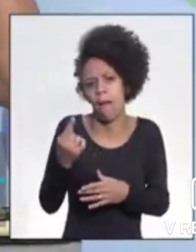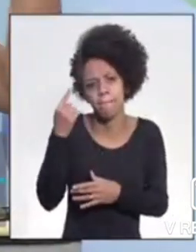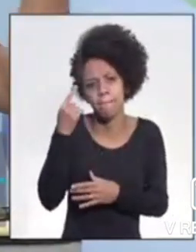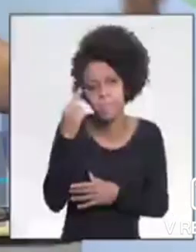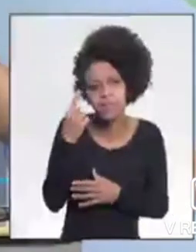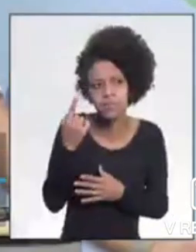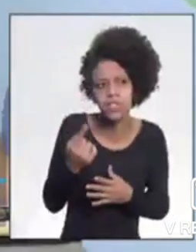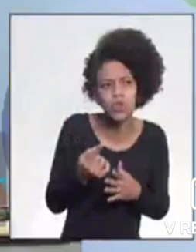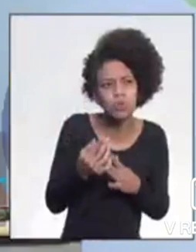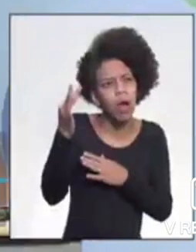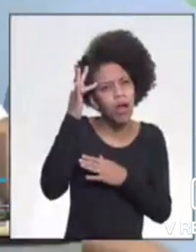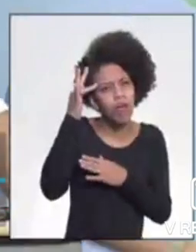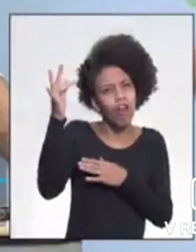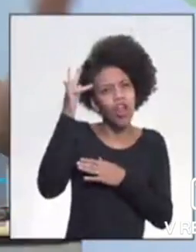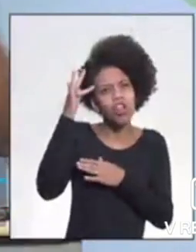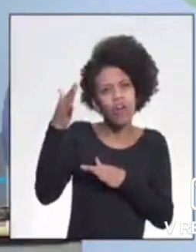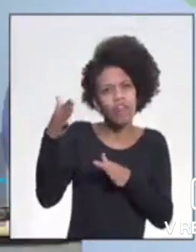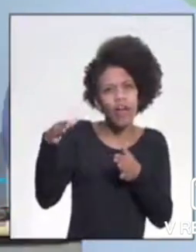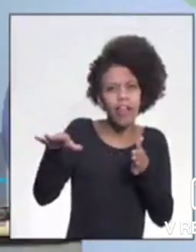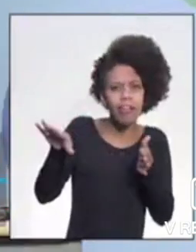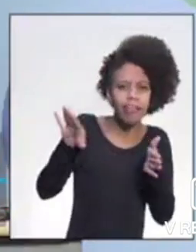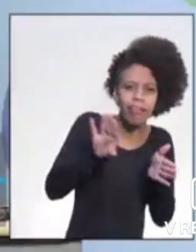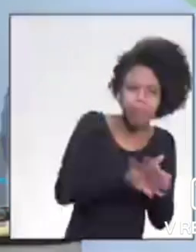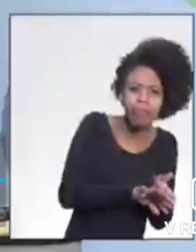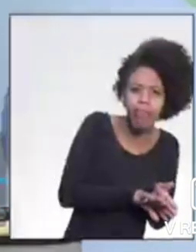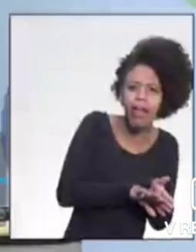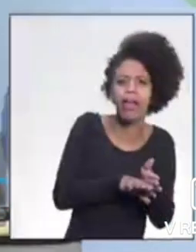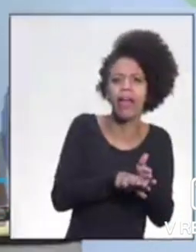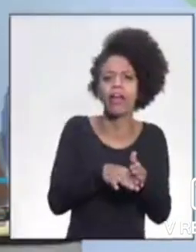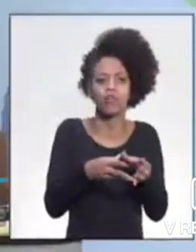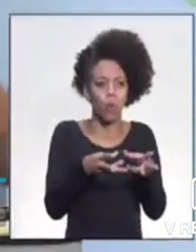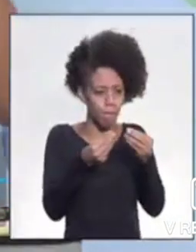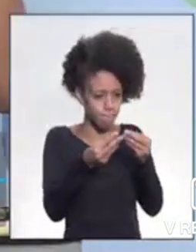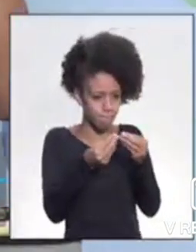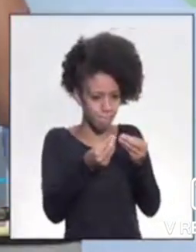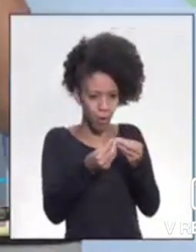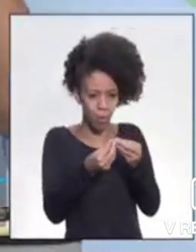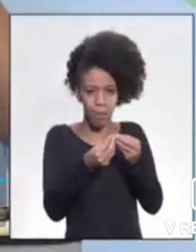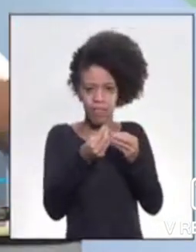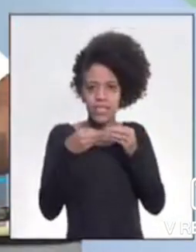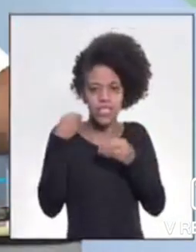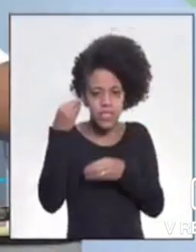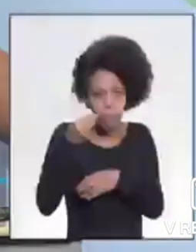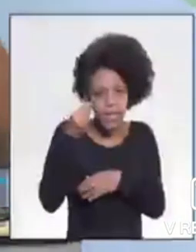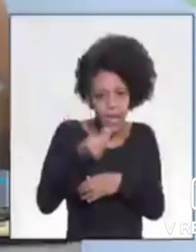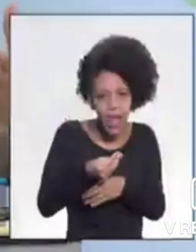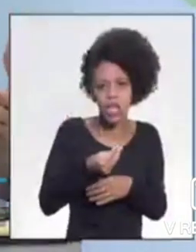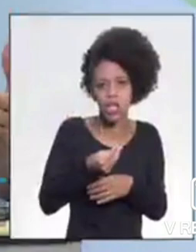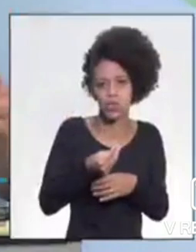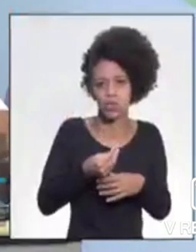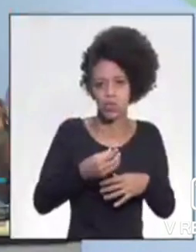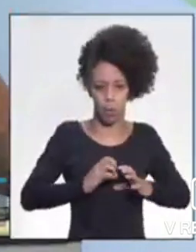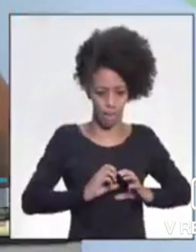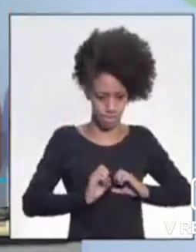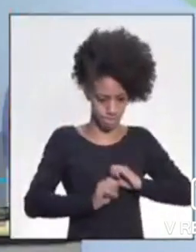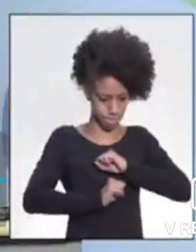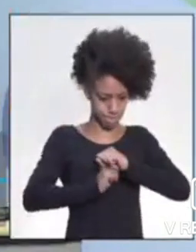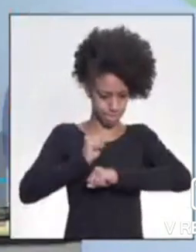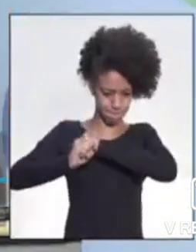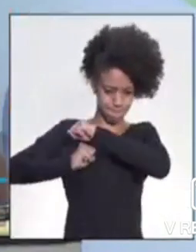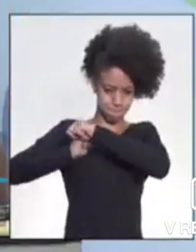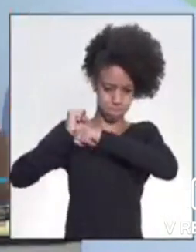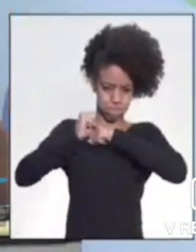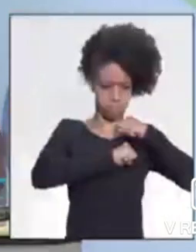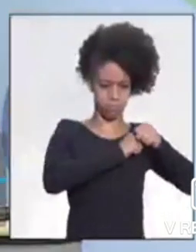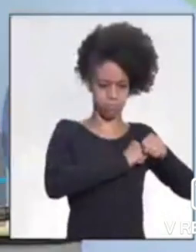indagação filosófica até chegar no mundo palpável hoje, né? Pensando que a gente é um corpo cheio de átomos e como eles se